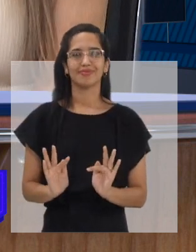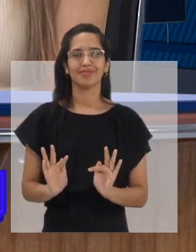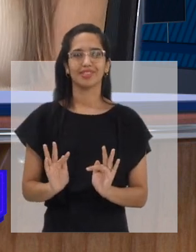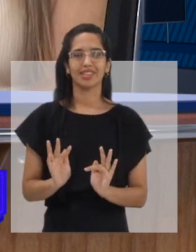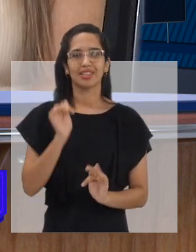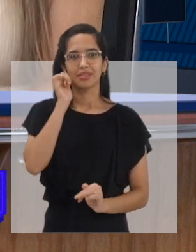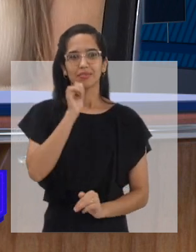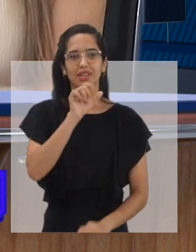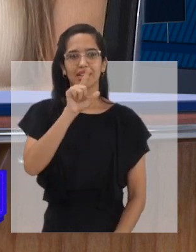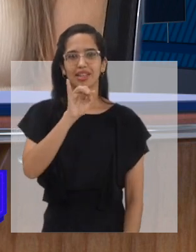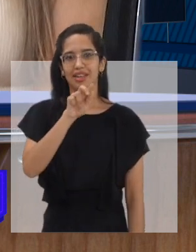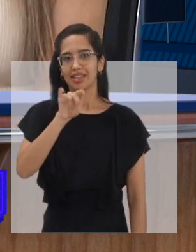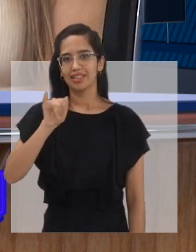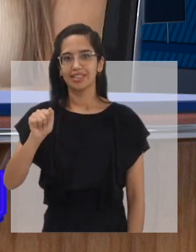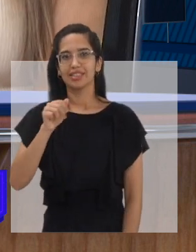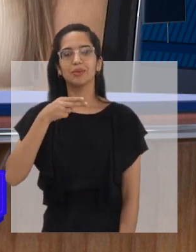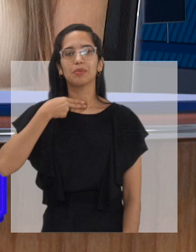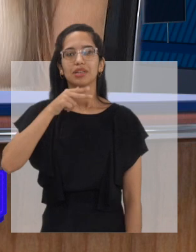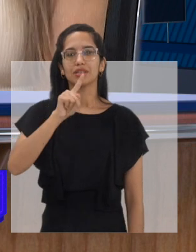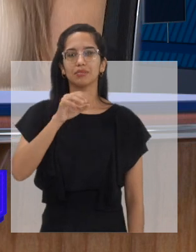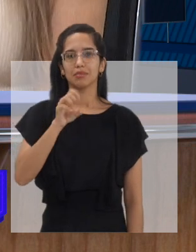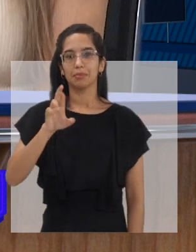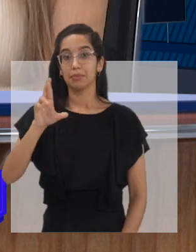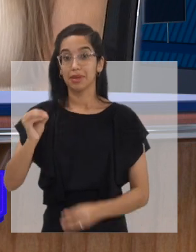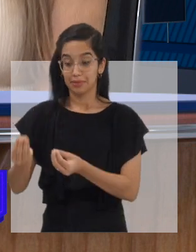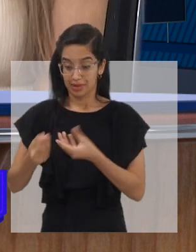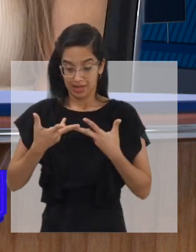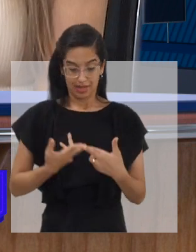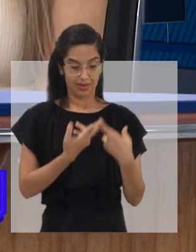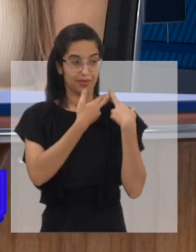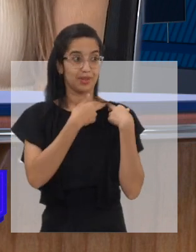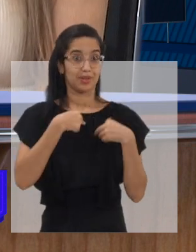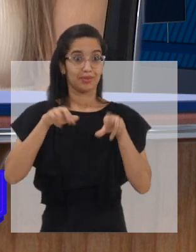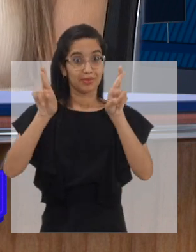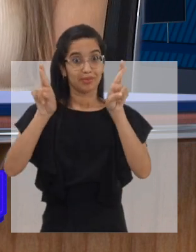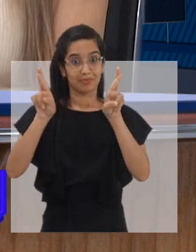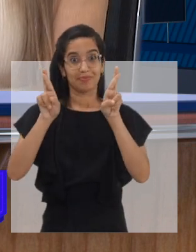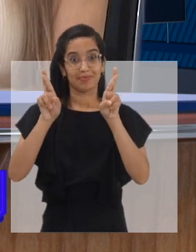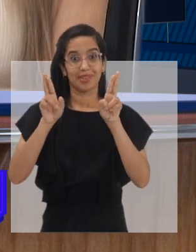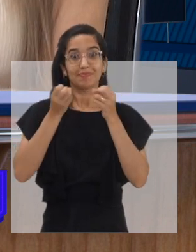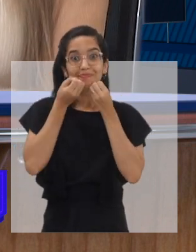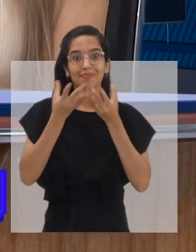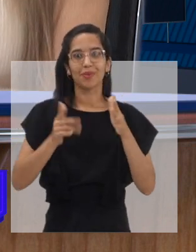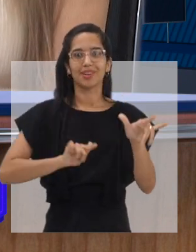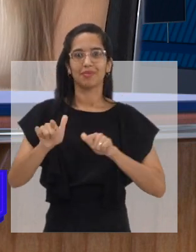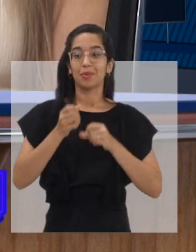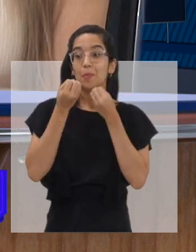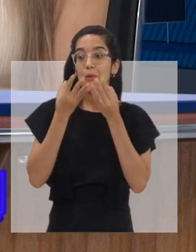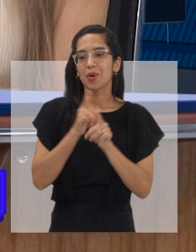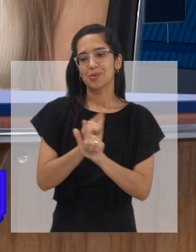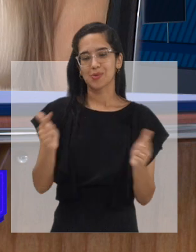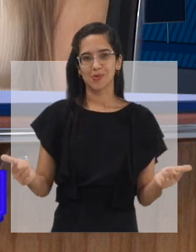me deixaram essa missão e eu espero corresponder enquanto eu estiver lá. Tá certo. Boa sorte. Muito obrigado